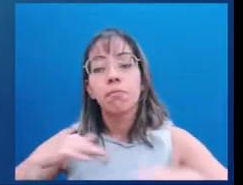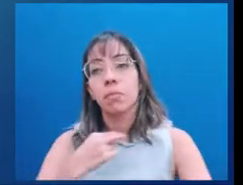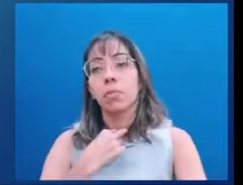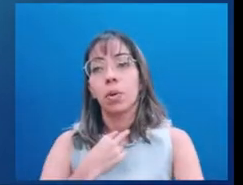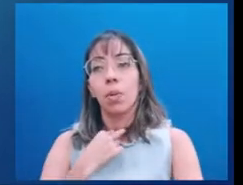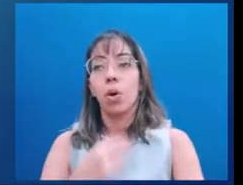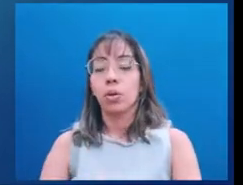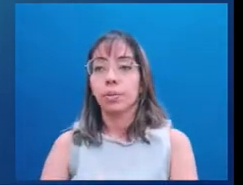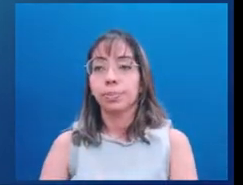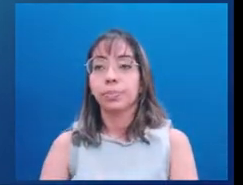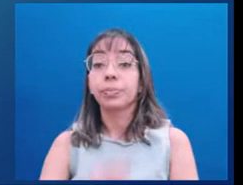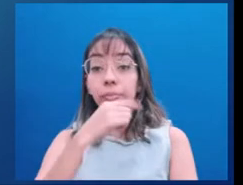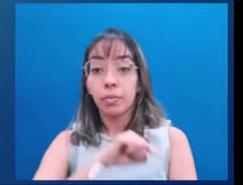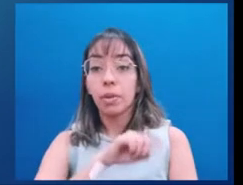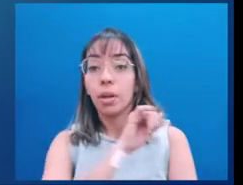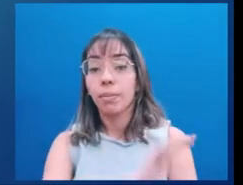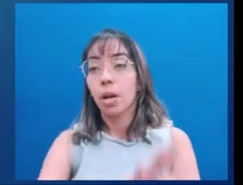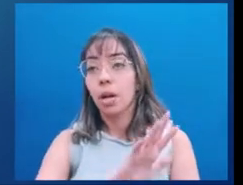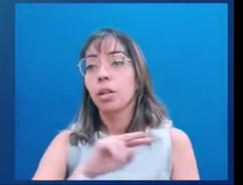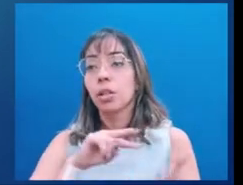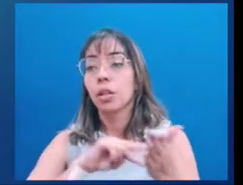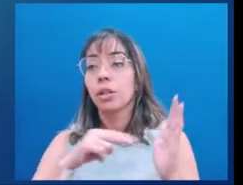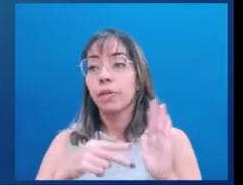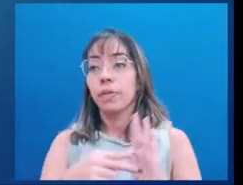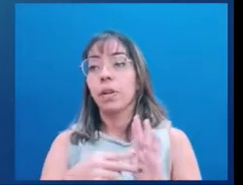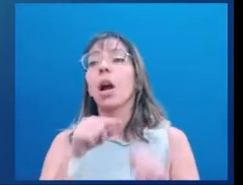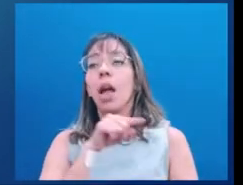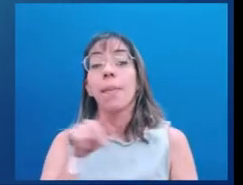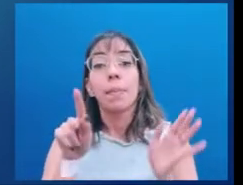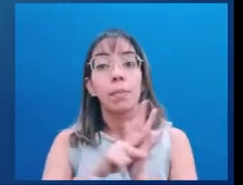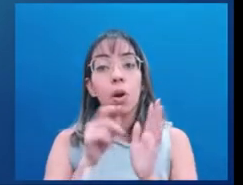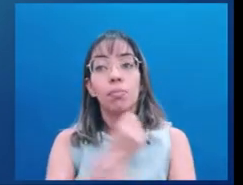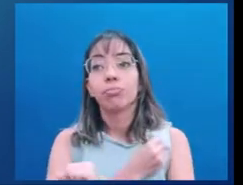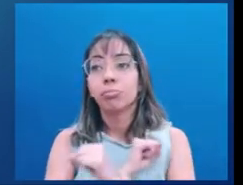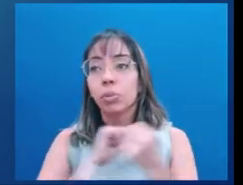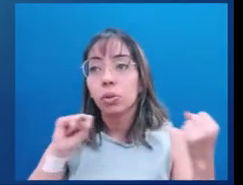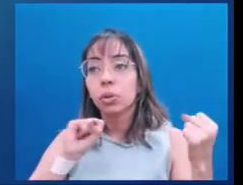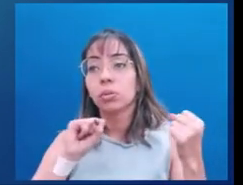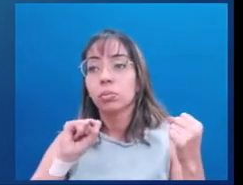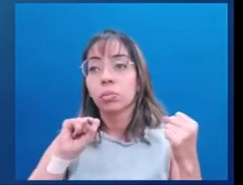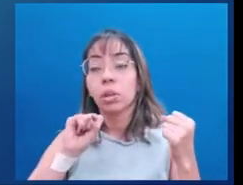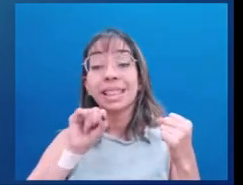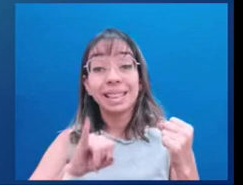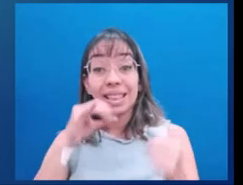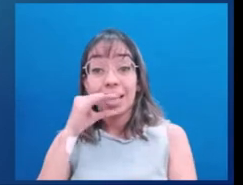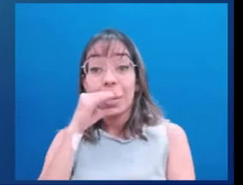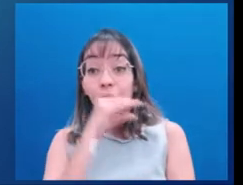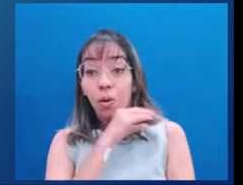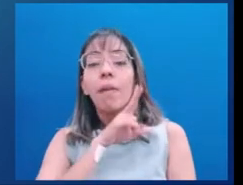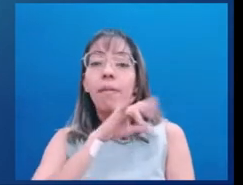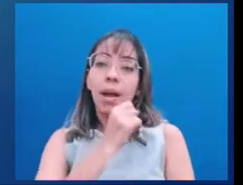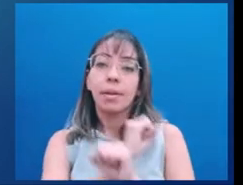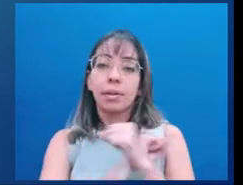Esse símbolo aqui se refere a substâncias explosivas, embalagens sob pressão que pode explodir se for